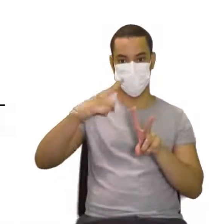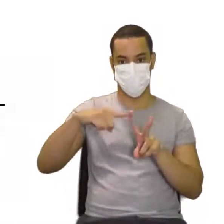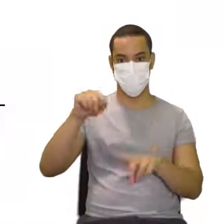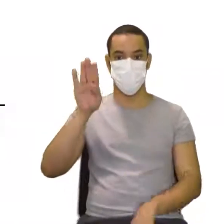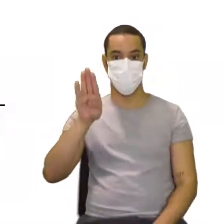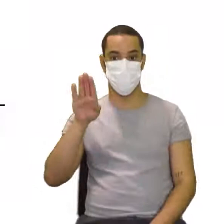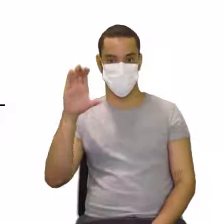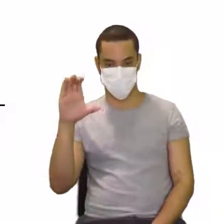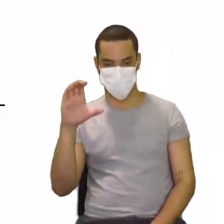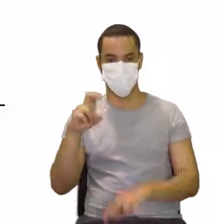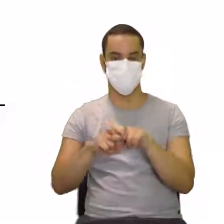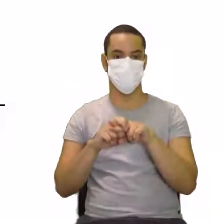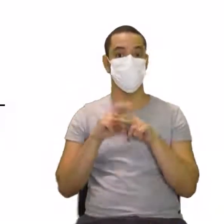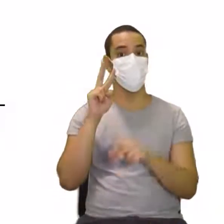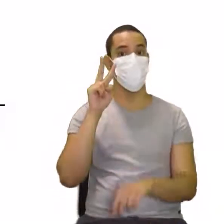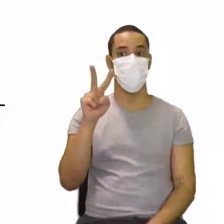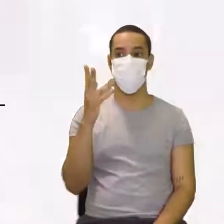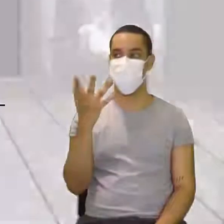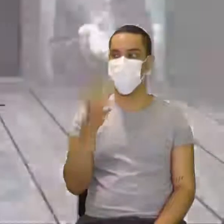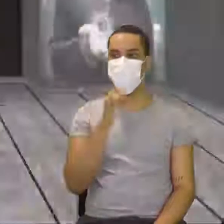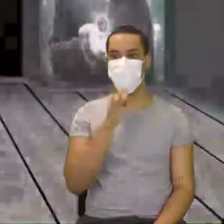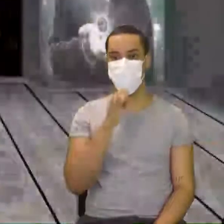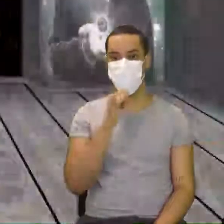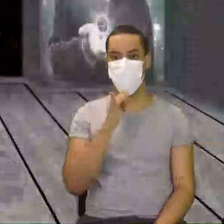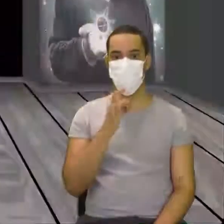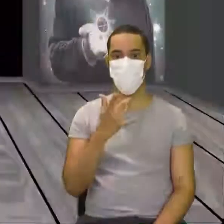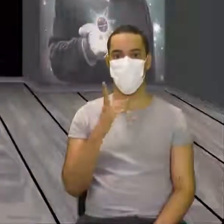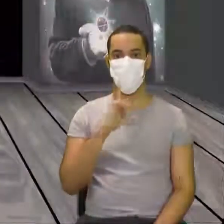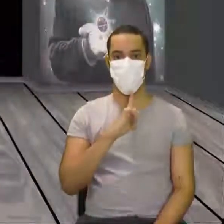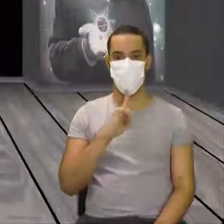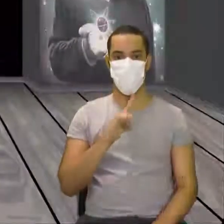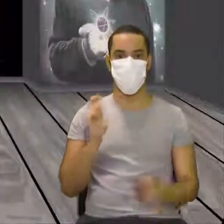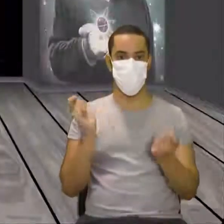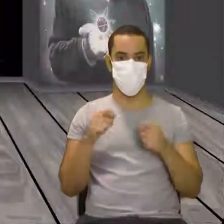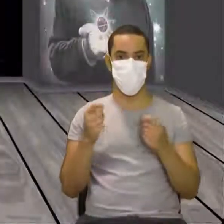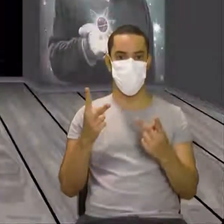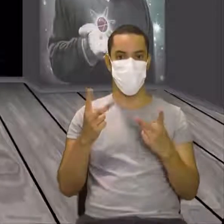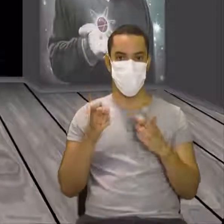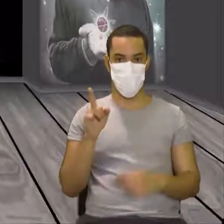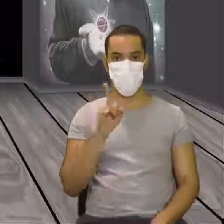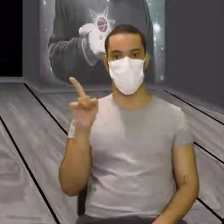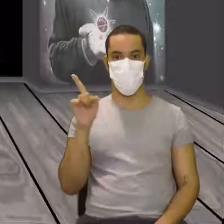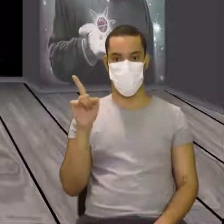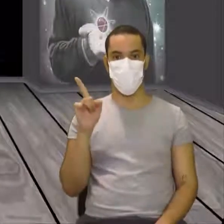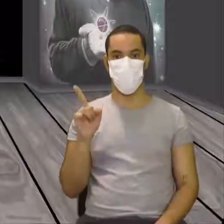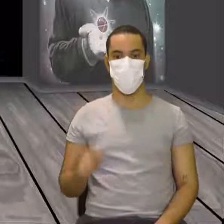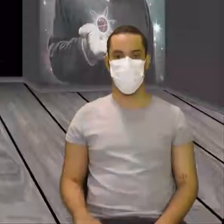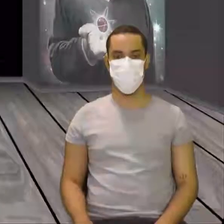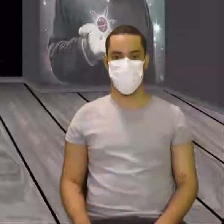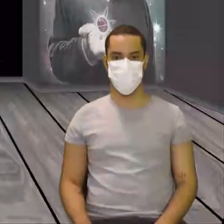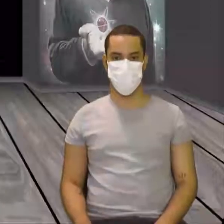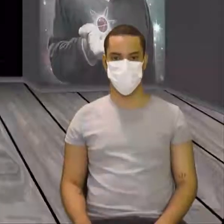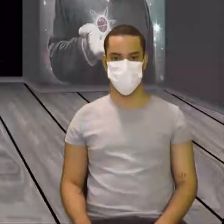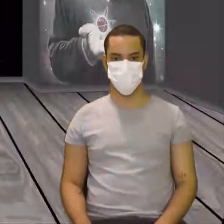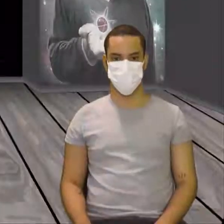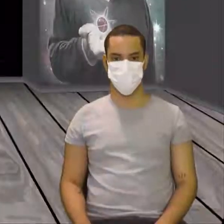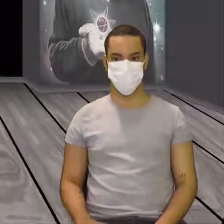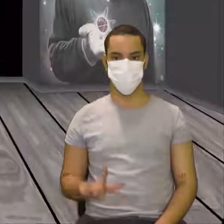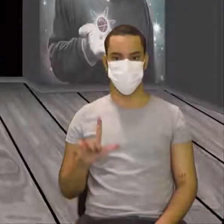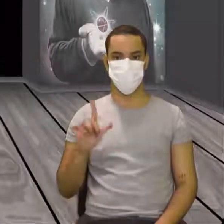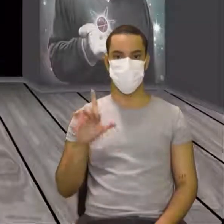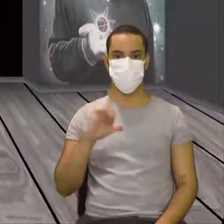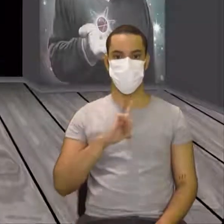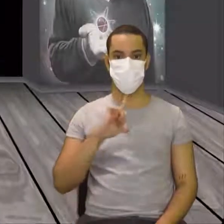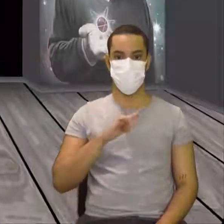Então, aqui, se a gente for ver um desenho, olha só, eu tenho aqui, ó, o campo. Eu posso falar aqui que eu tenho a